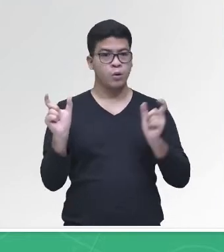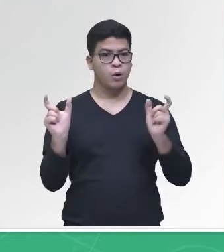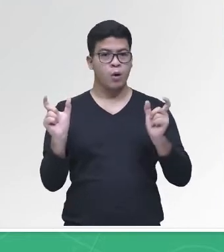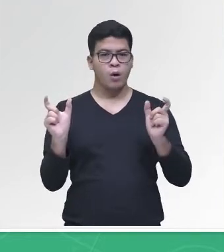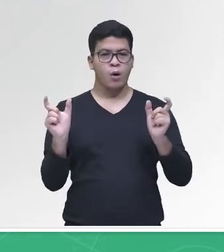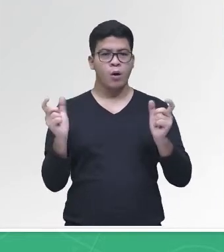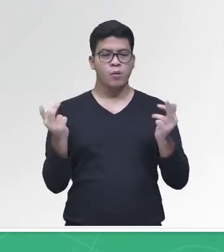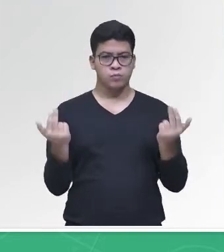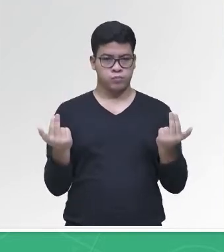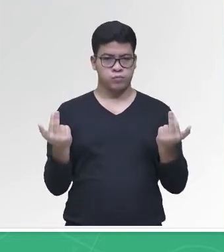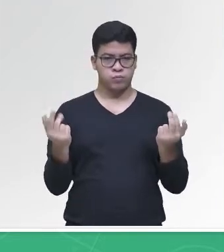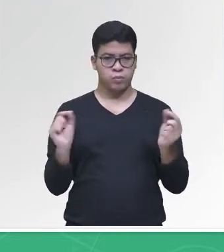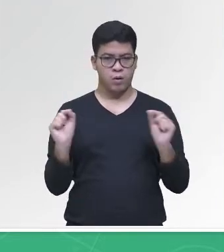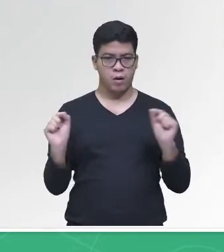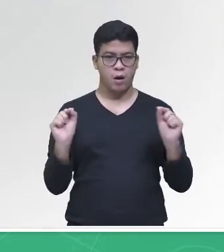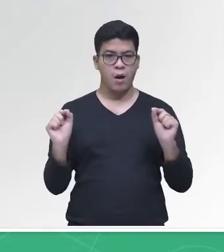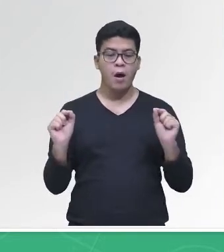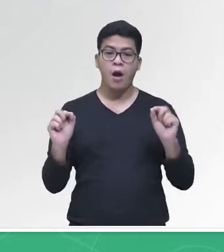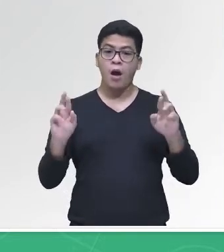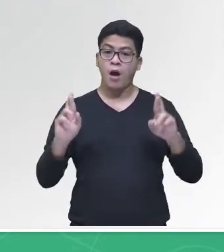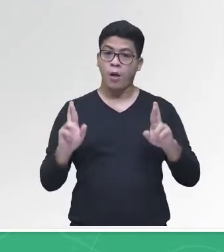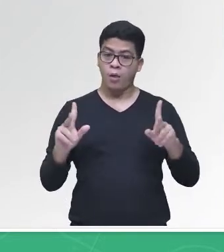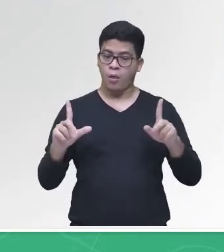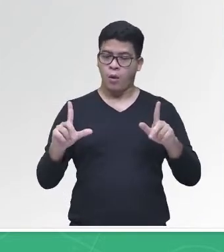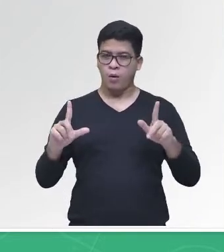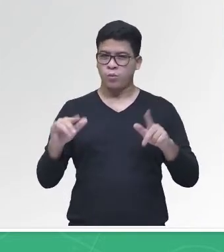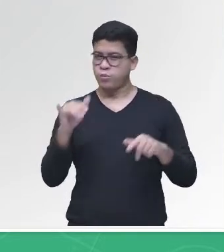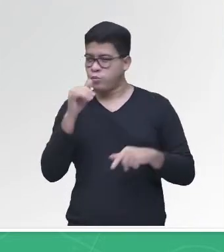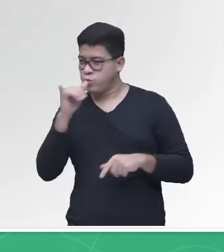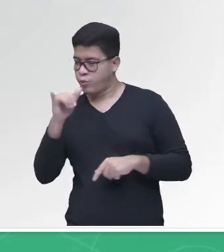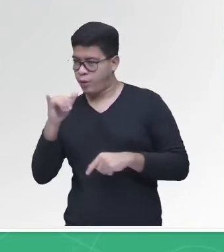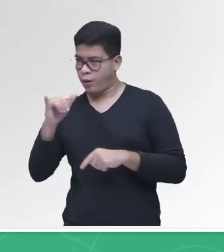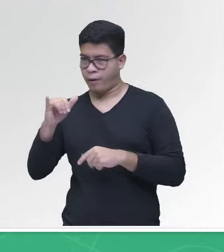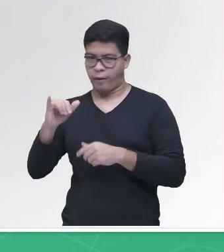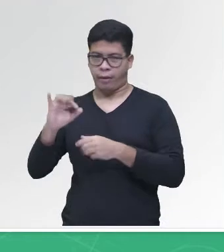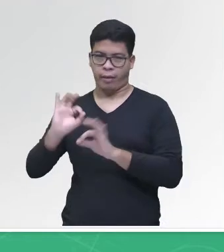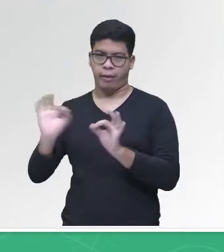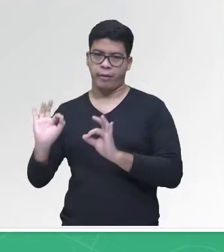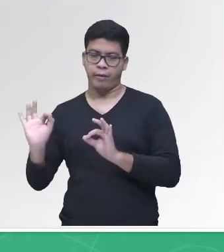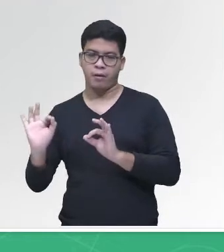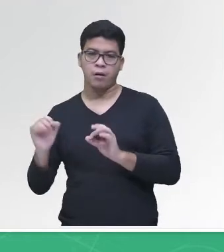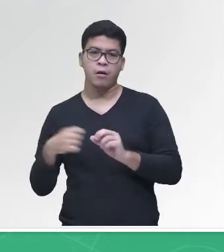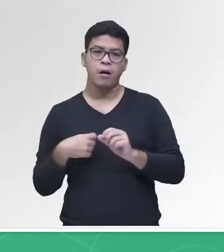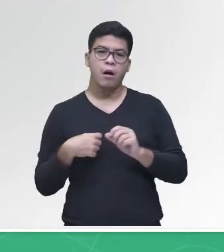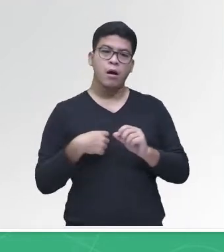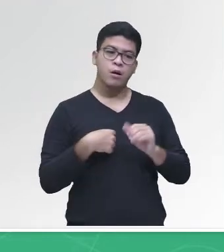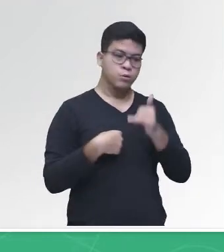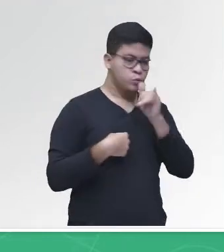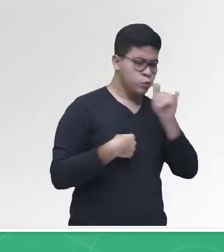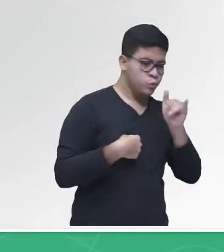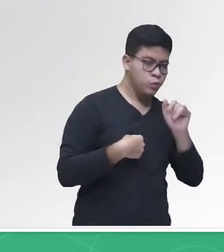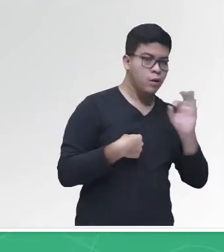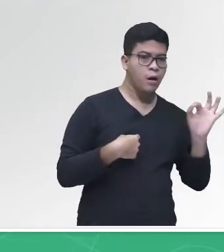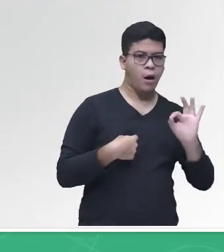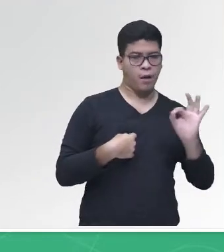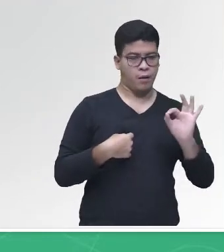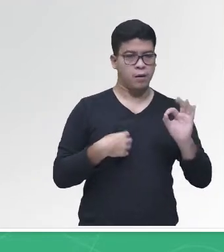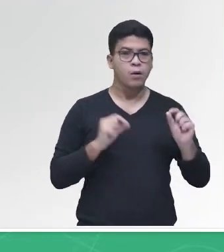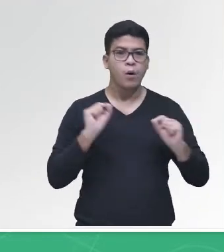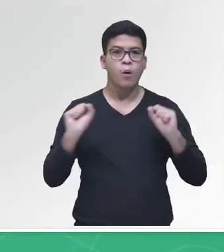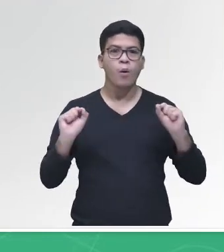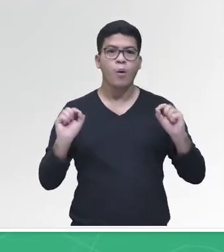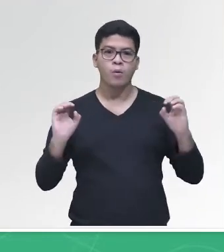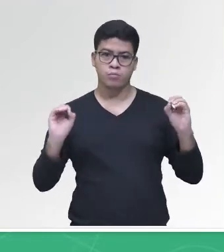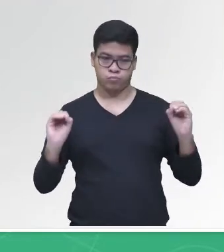isolantes e eletricamente neutros. Nós vimos que o que é um corpo eletricamente neutro